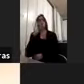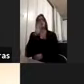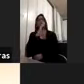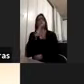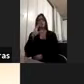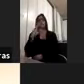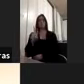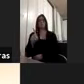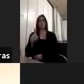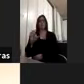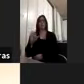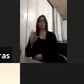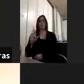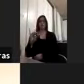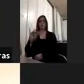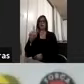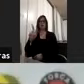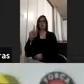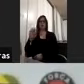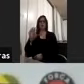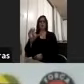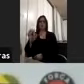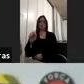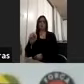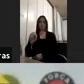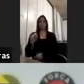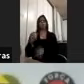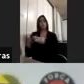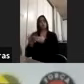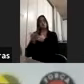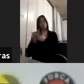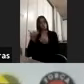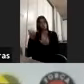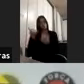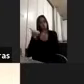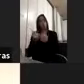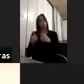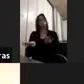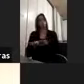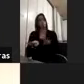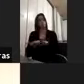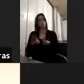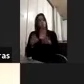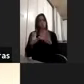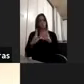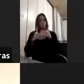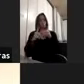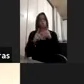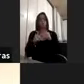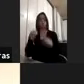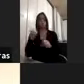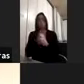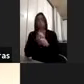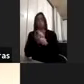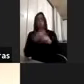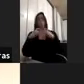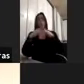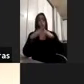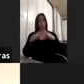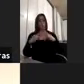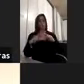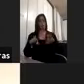Ele trabalha com isso aí, e esteve nos ajudando a fabricar os barracos lá. Mas, enfim,